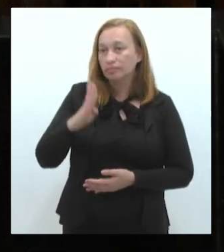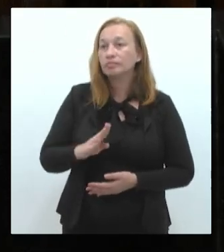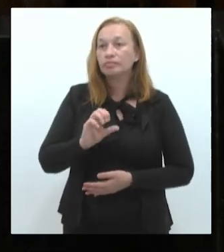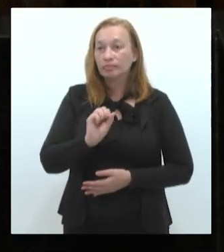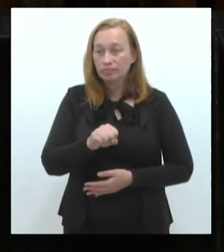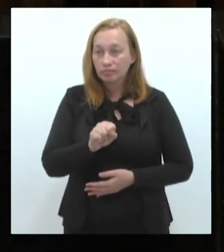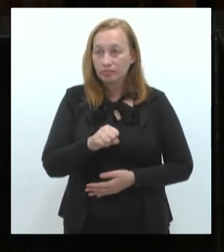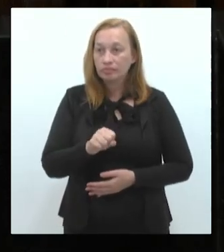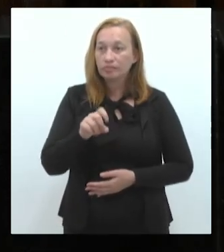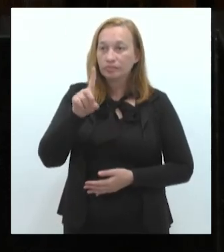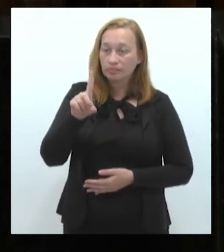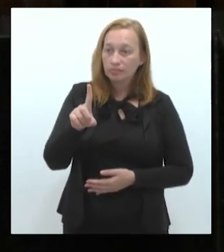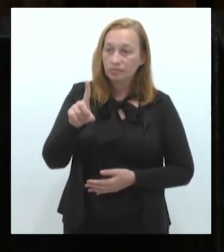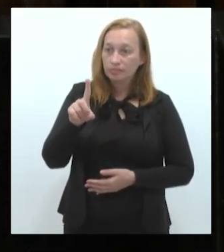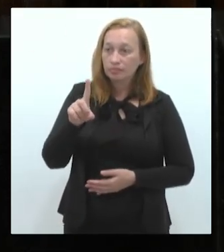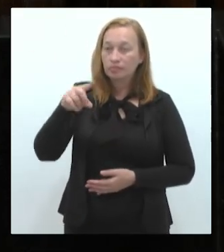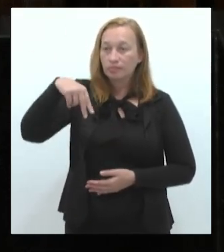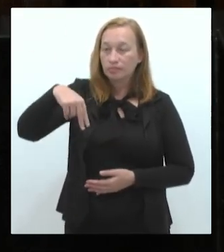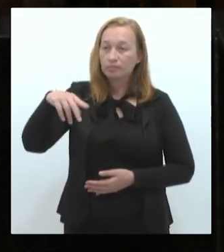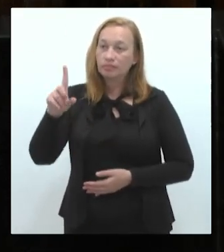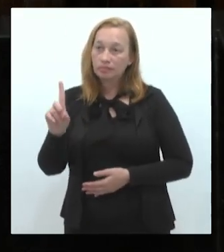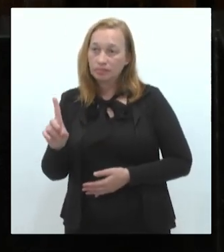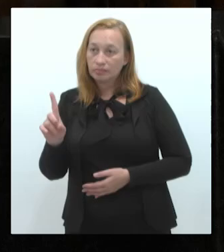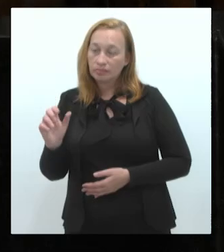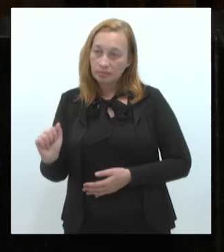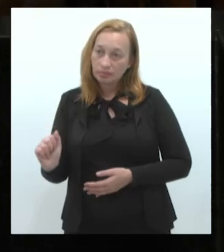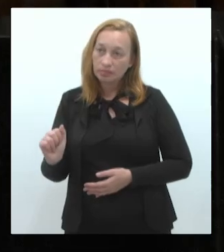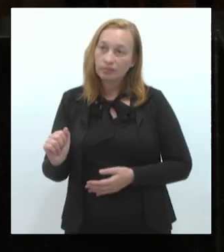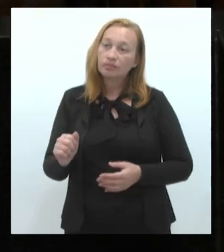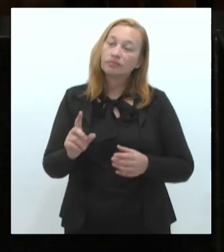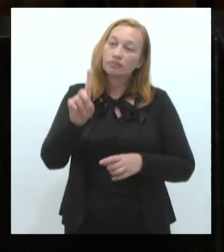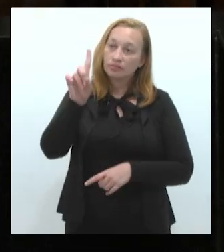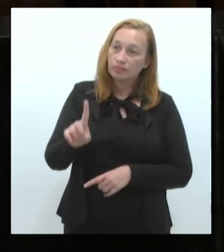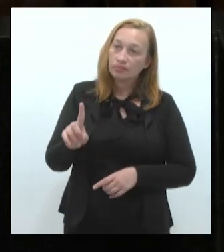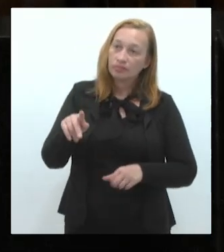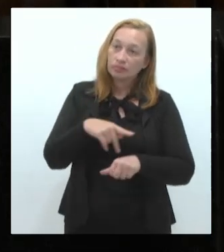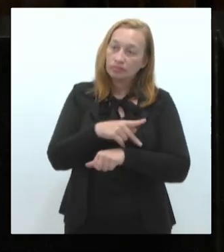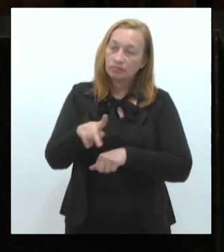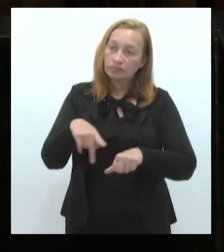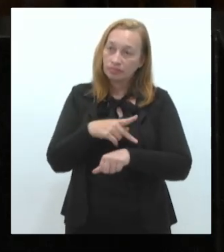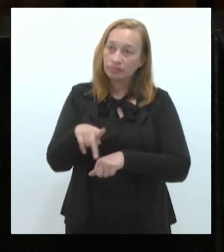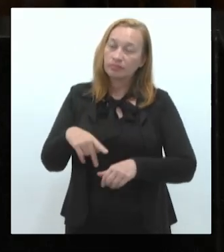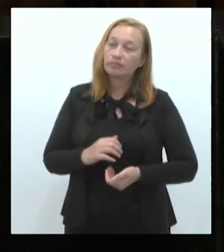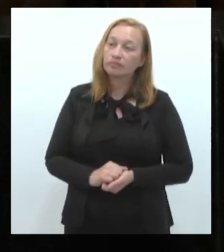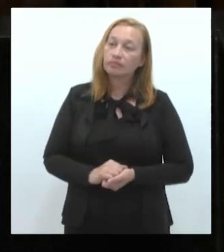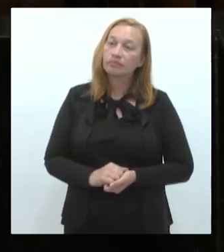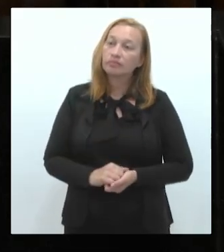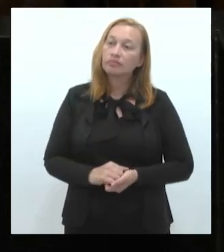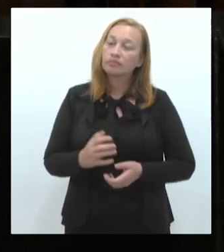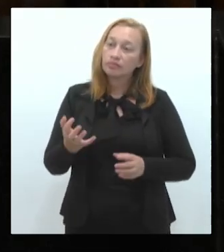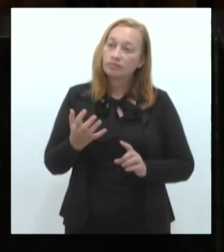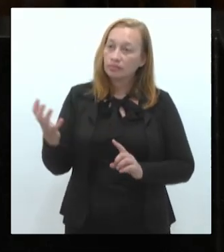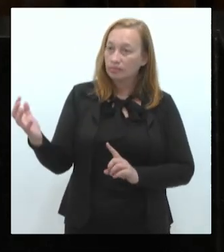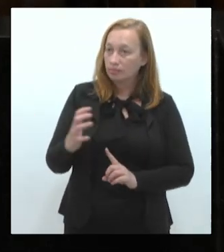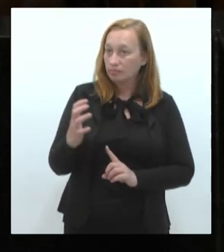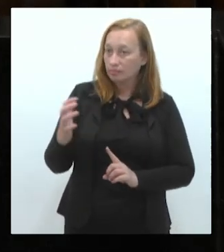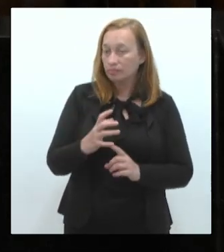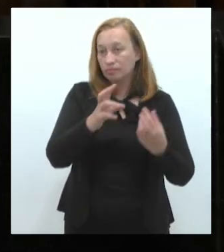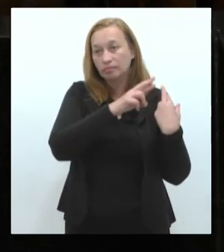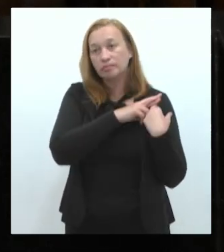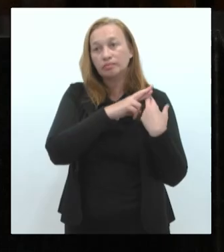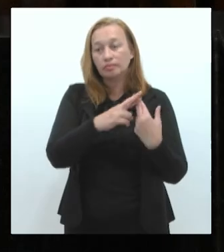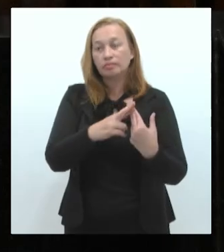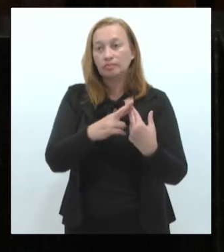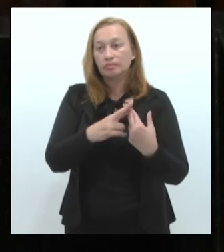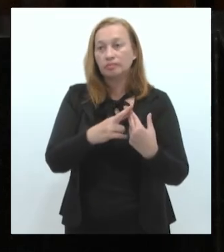o DNA da extrema-direita no nosso país, que tentam impor a